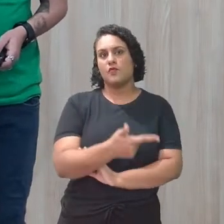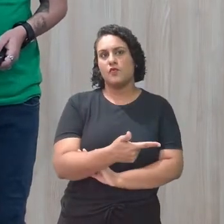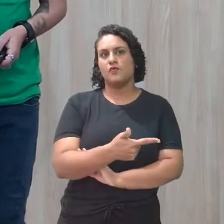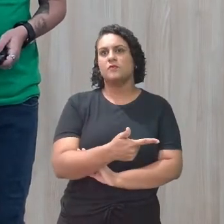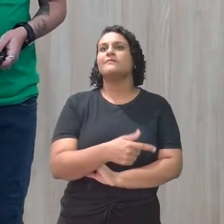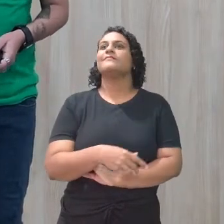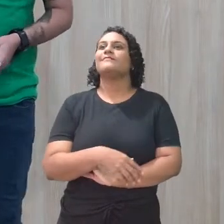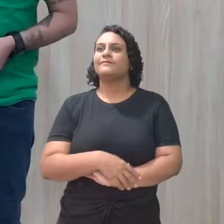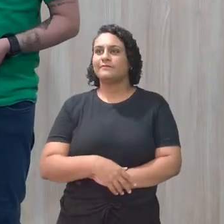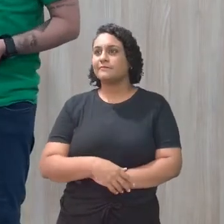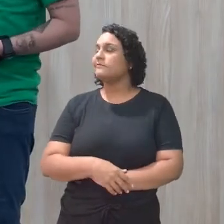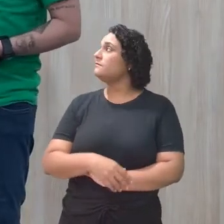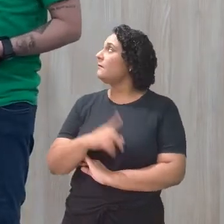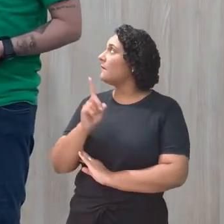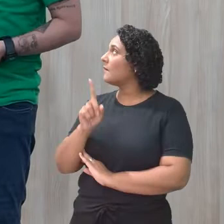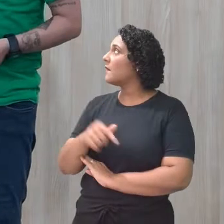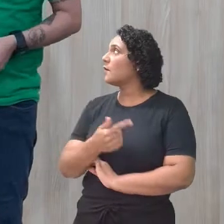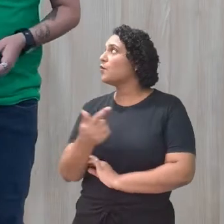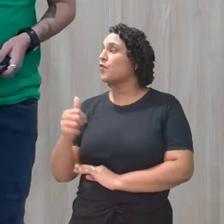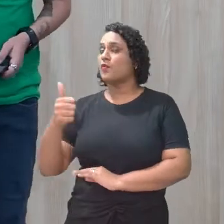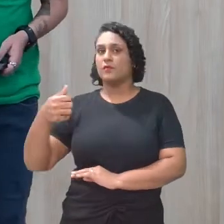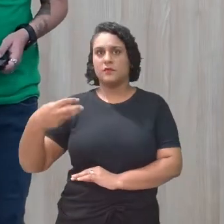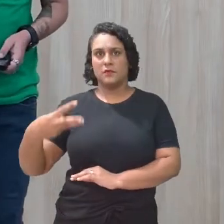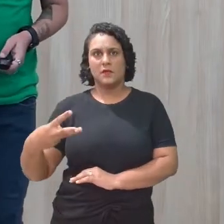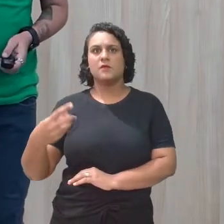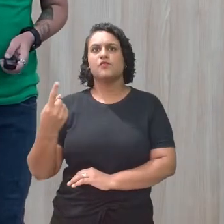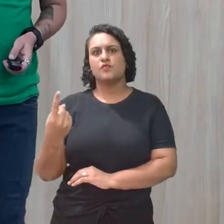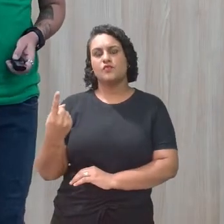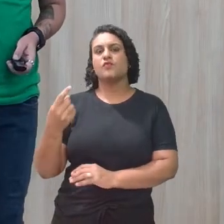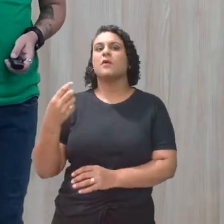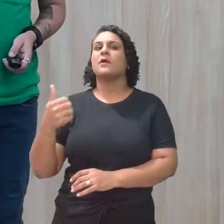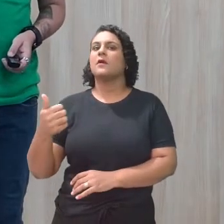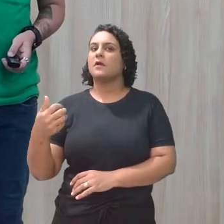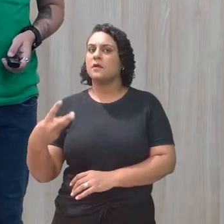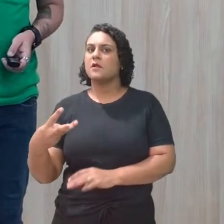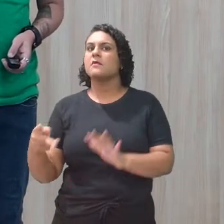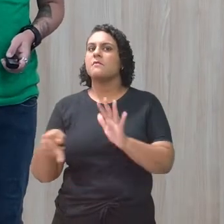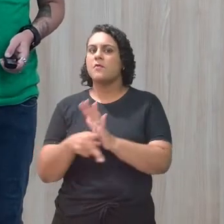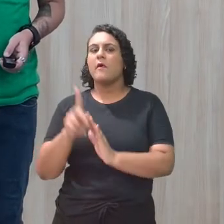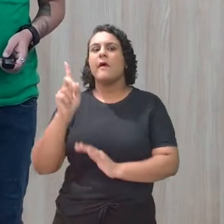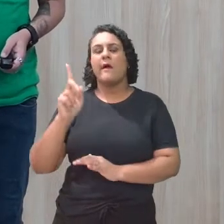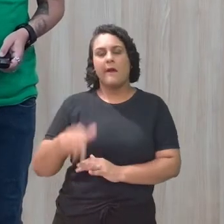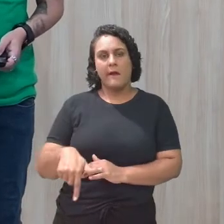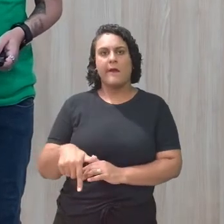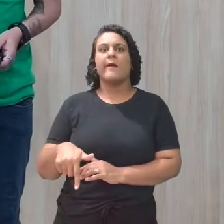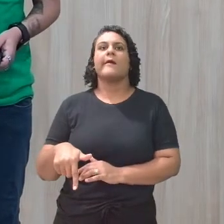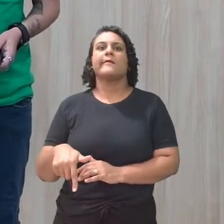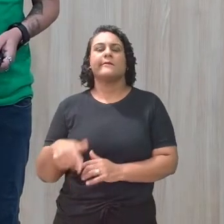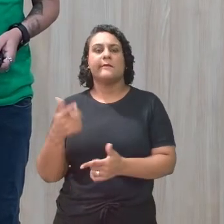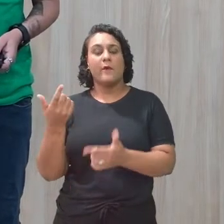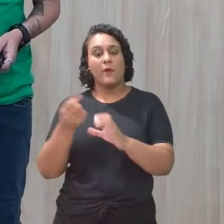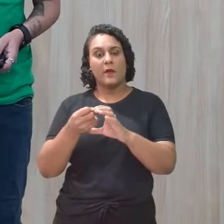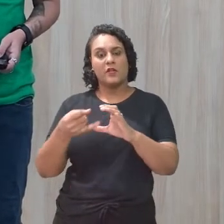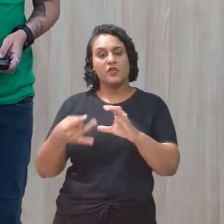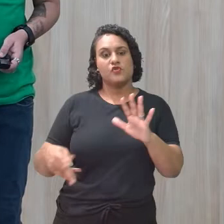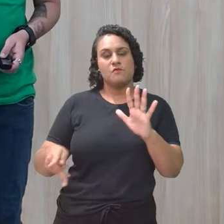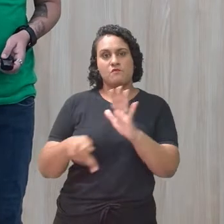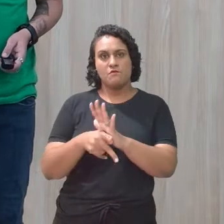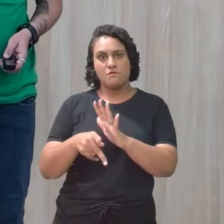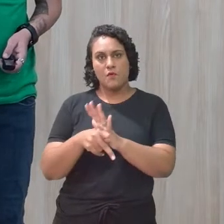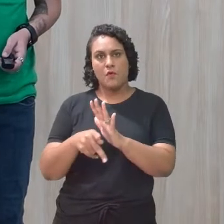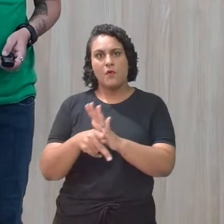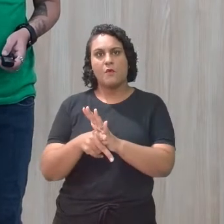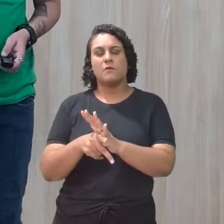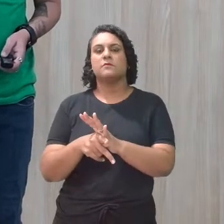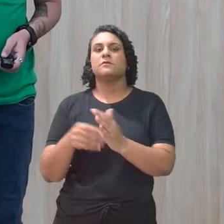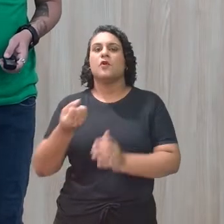e ele mesmo, e os divisores de 13, o 1 e ele mesmo, é uma característica comum aos números naturais. A gente vai encontrar aí,